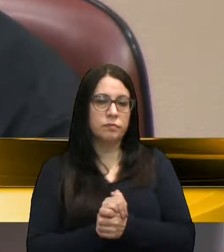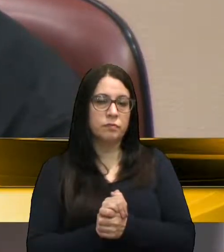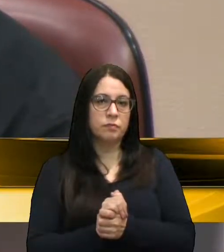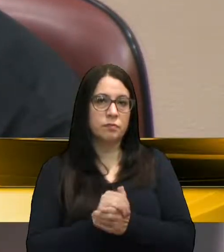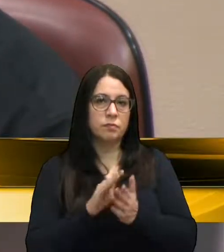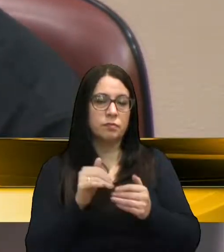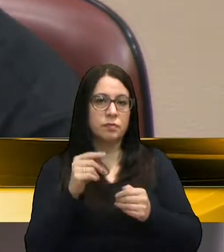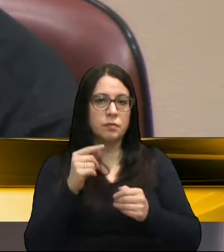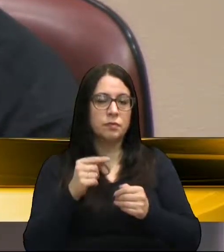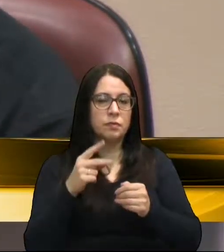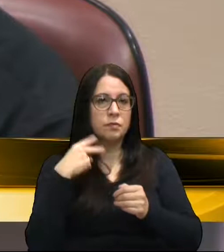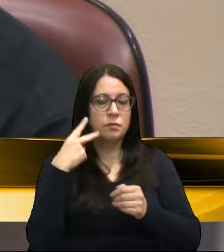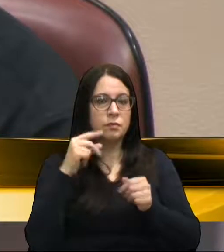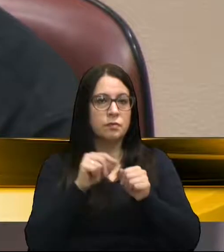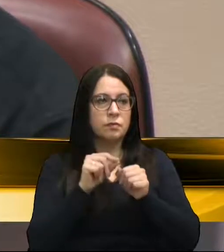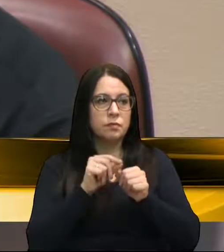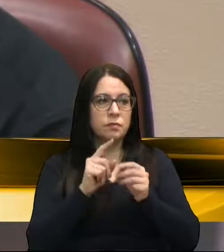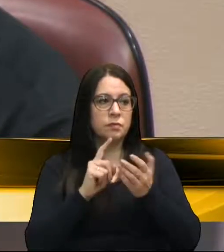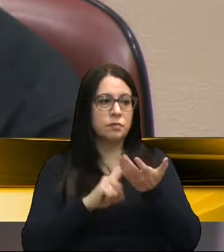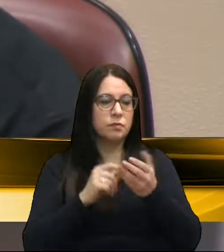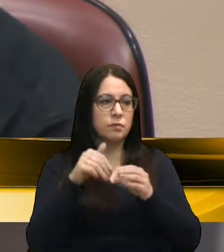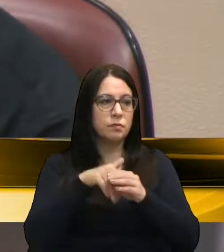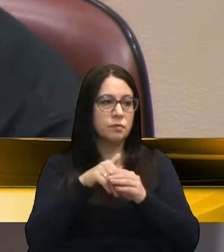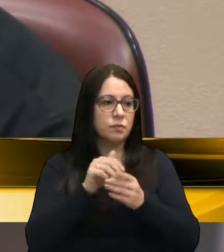Solicito aos vereadores que registrem seus votos.